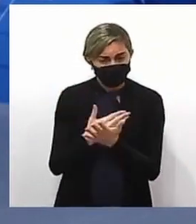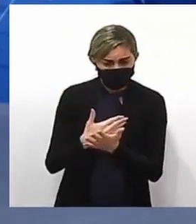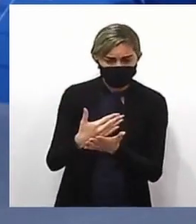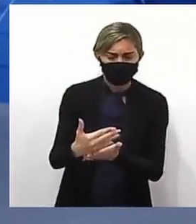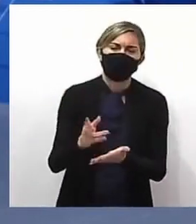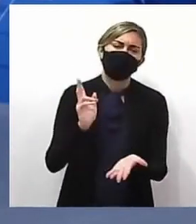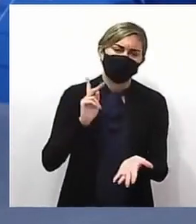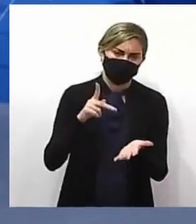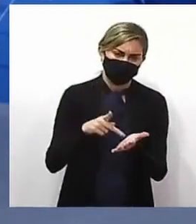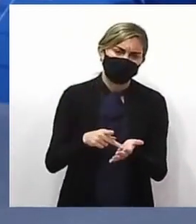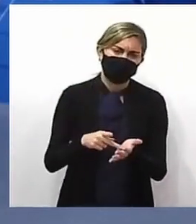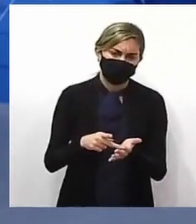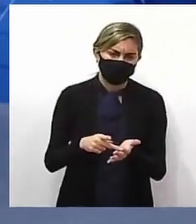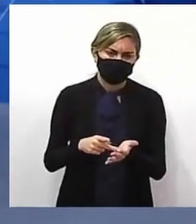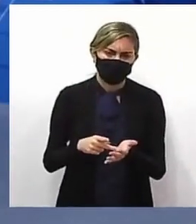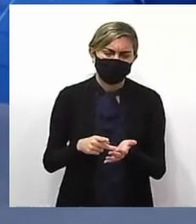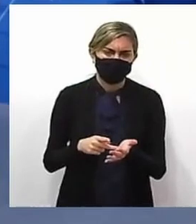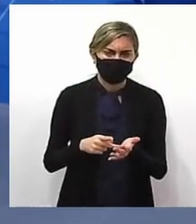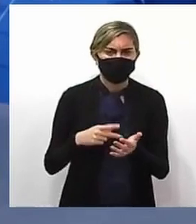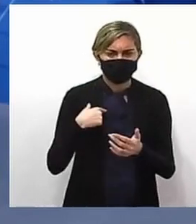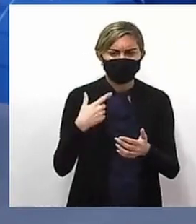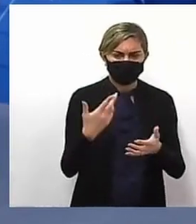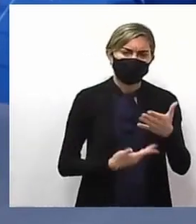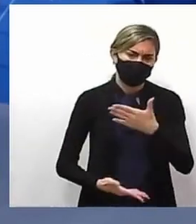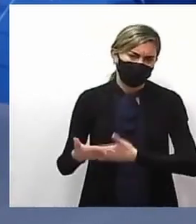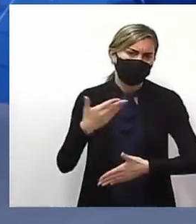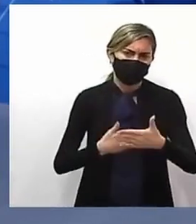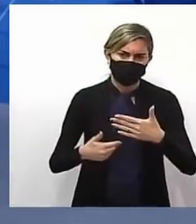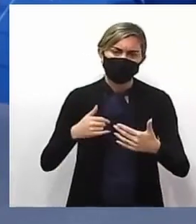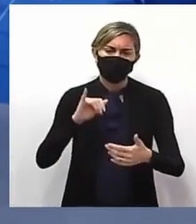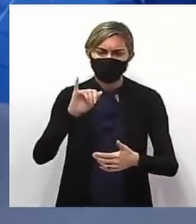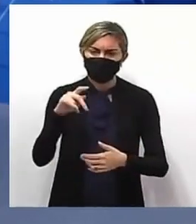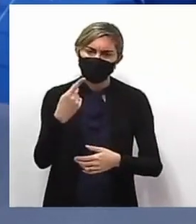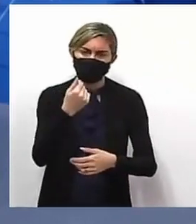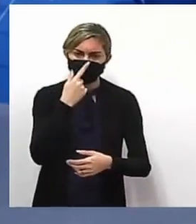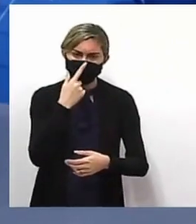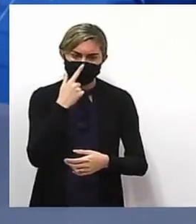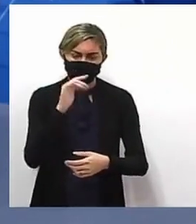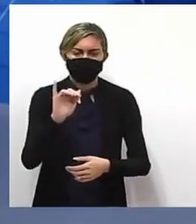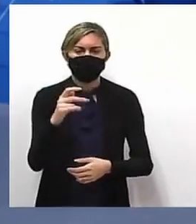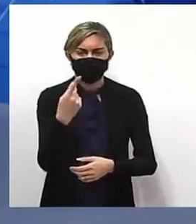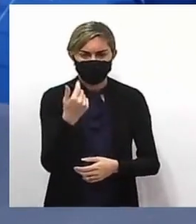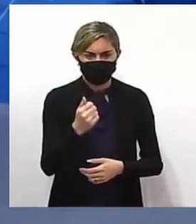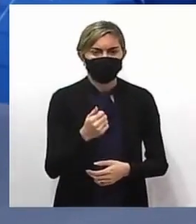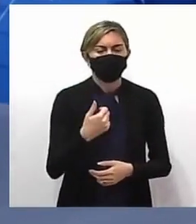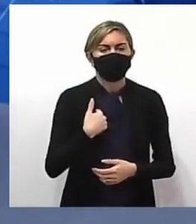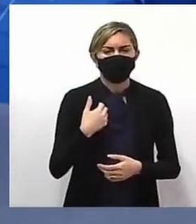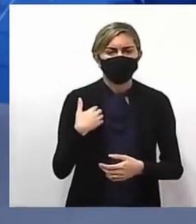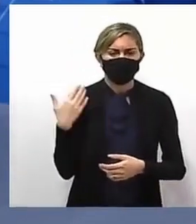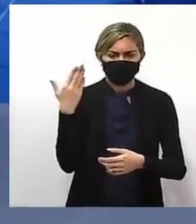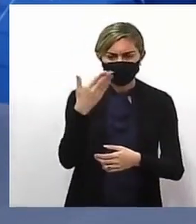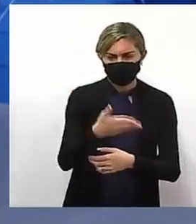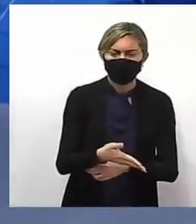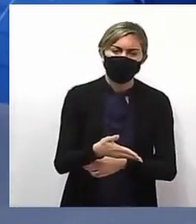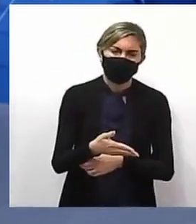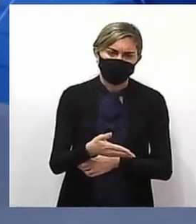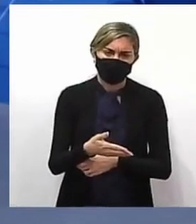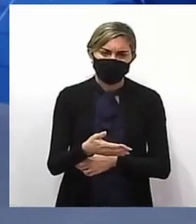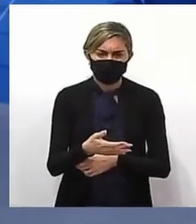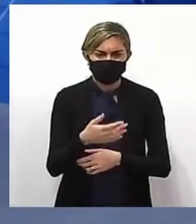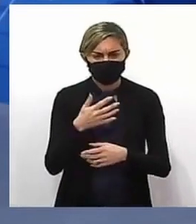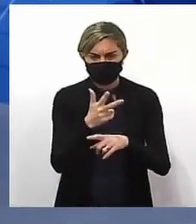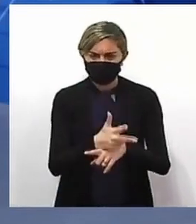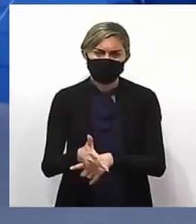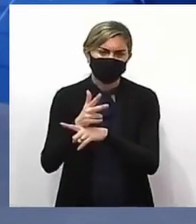de fato, essa relação que eu tinha com a ilha, e quando eu vou para o